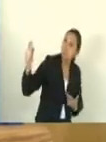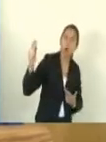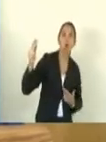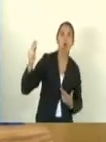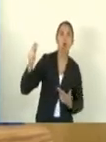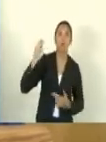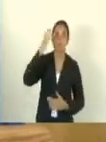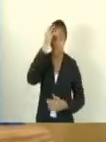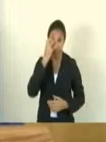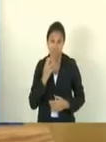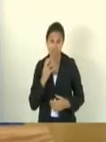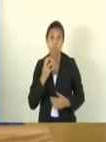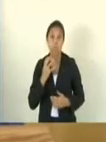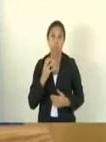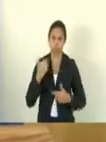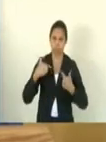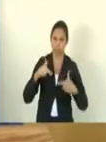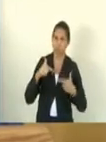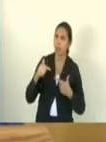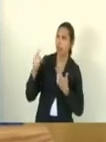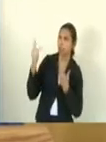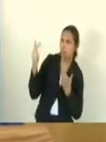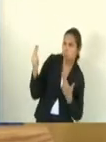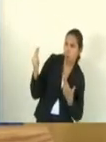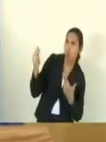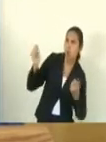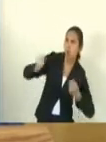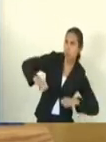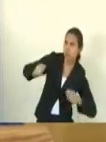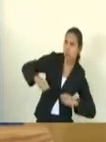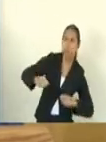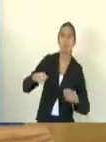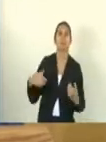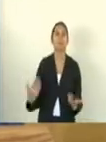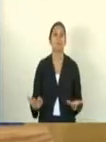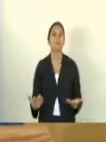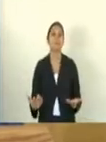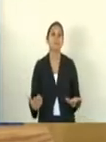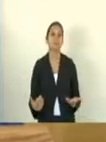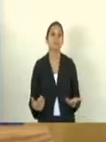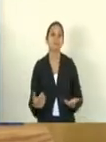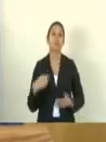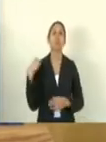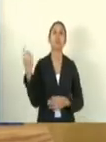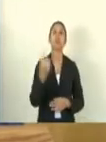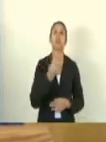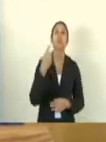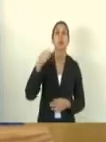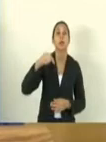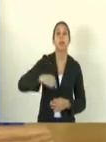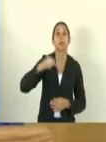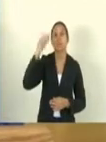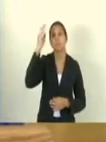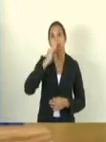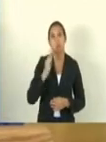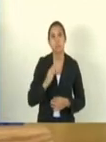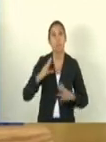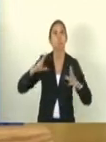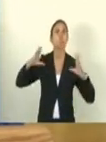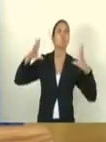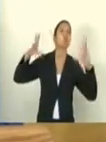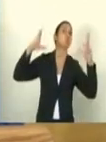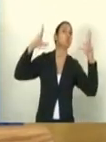seriedade. E os homens públicos desse país, claro que a gente não pode generalizar,